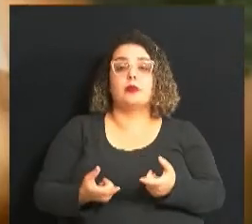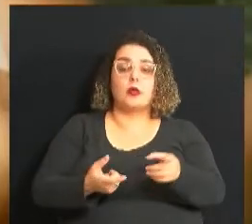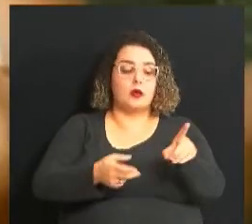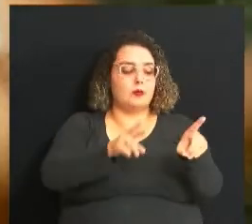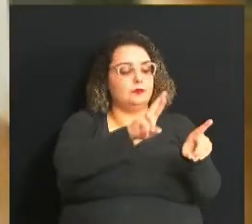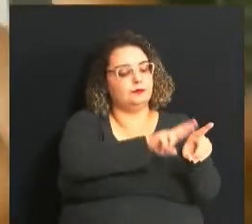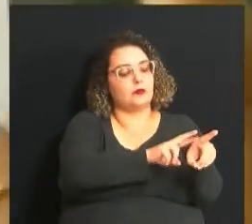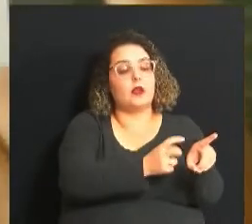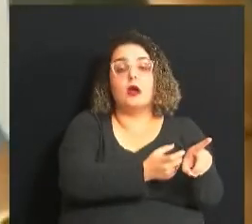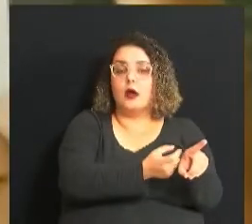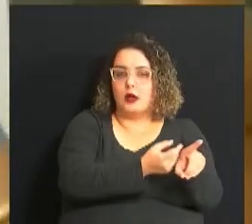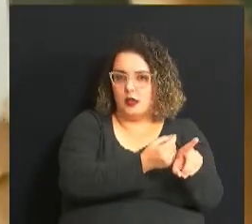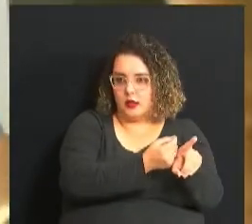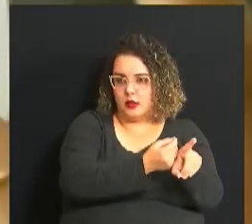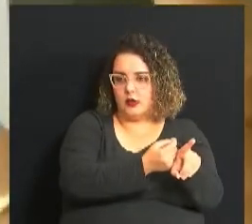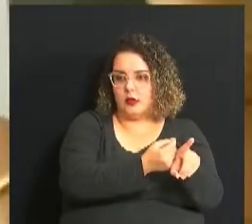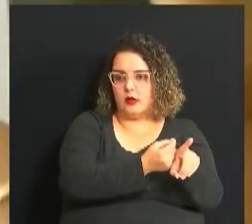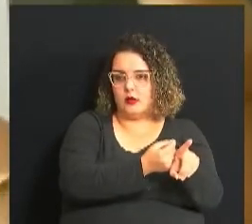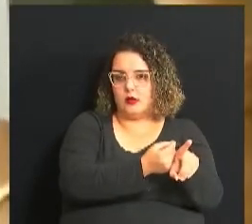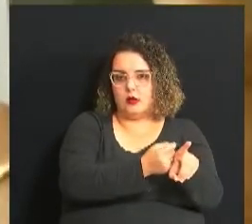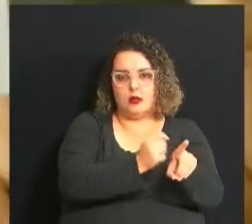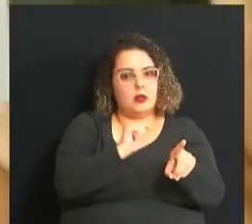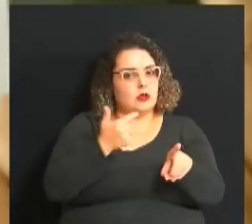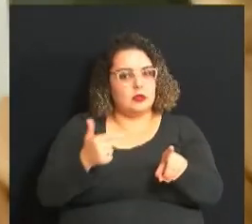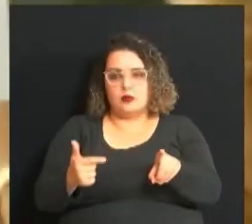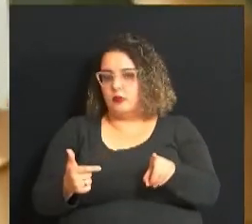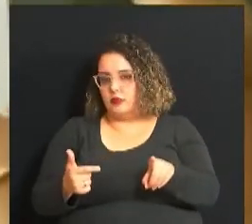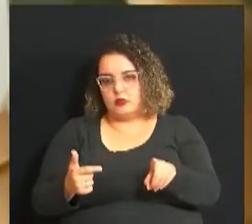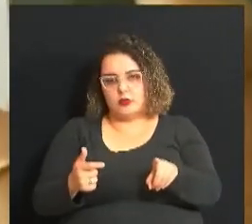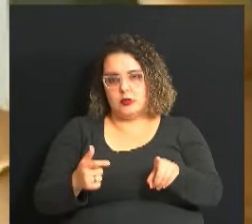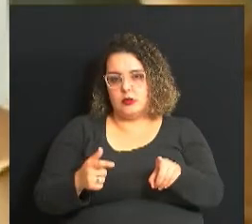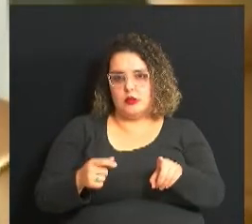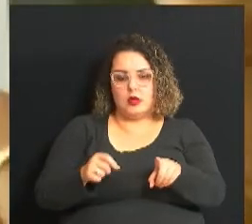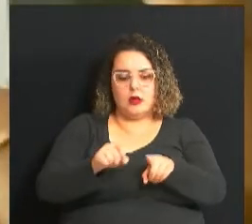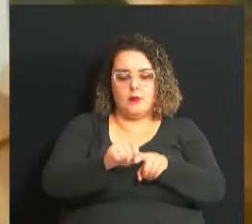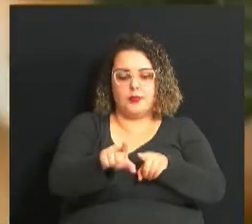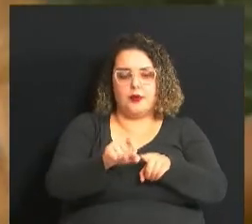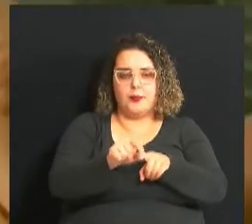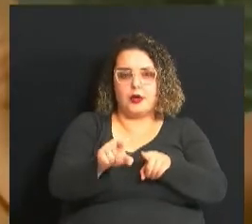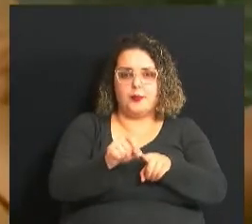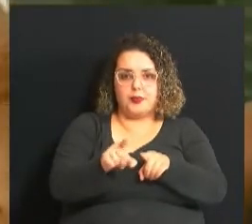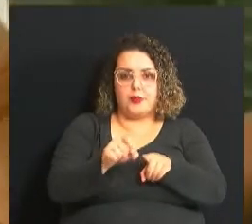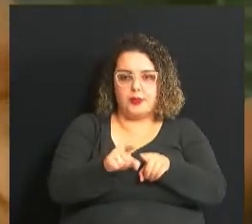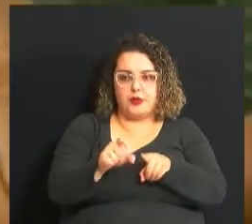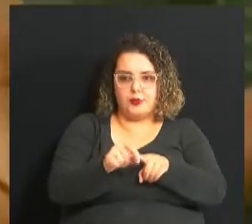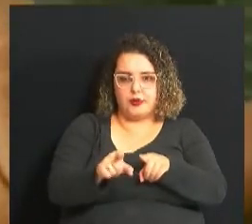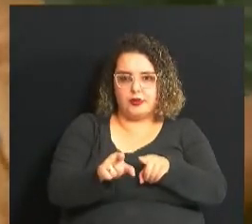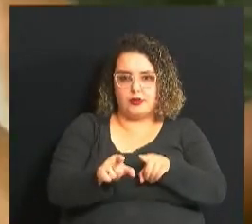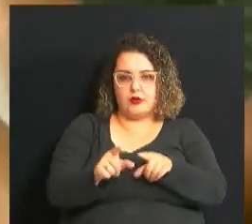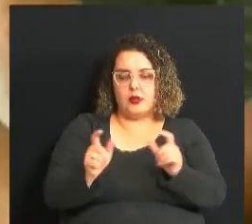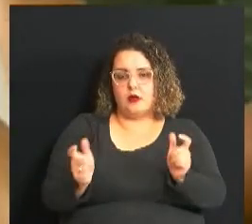ter infertilidade, porque níveis altos de testosterona inibem a formação de